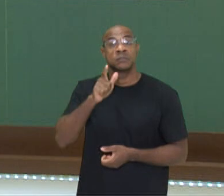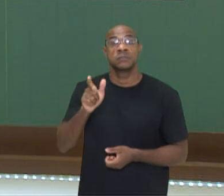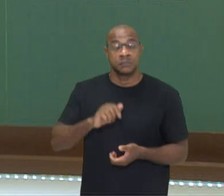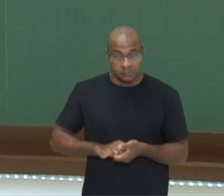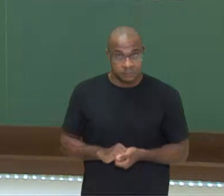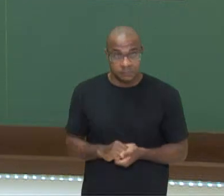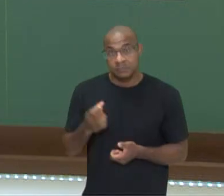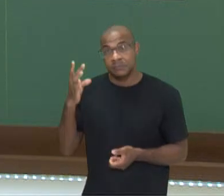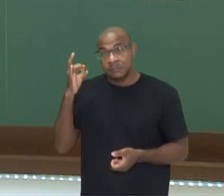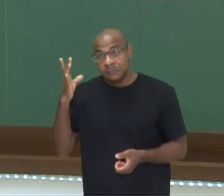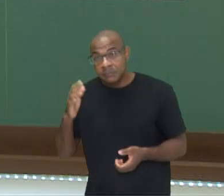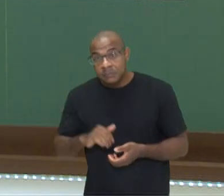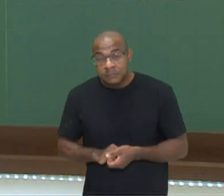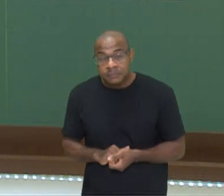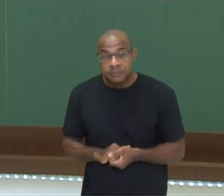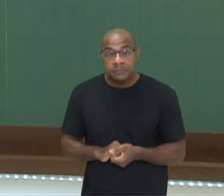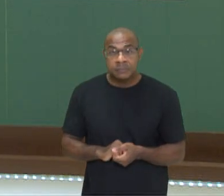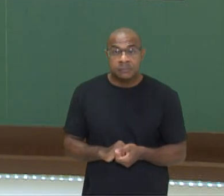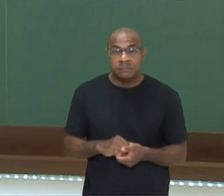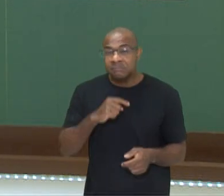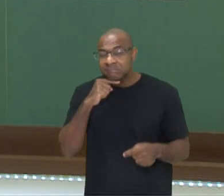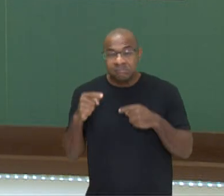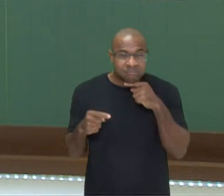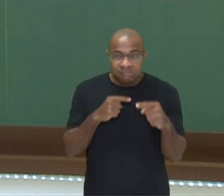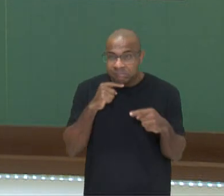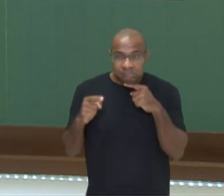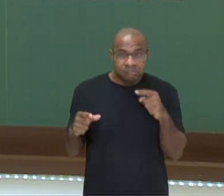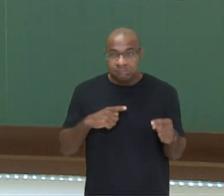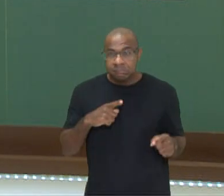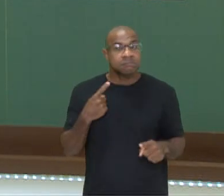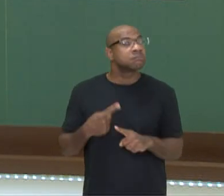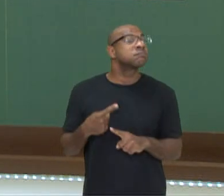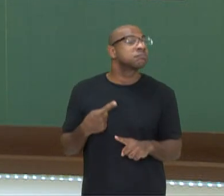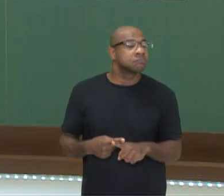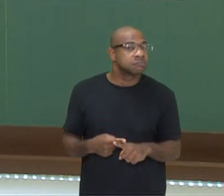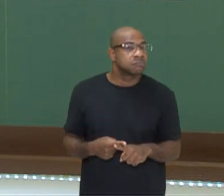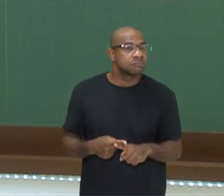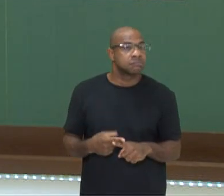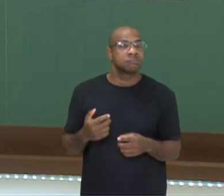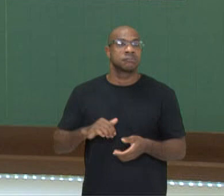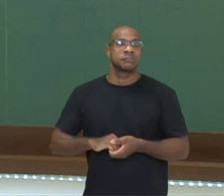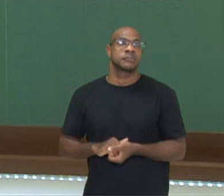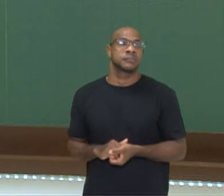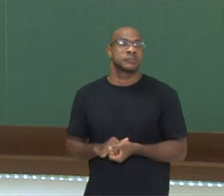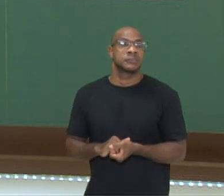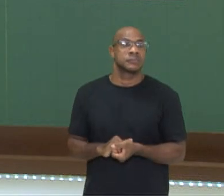Conseguiu? Estava fácil? Você ficou com dúvida? Por quê? Vamos ver?